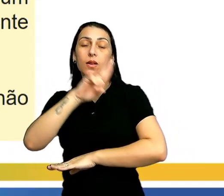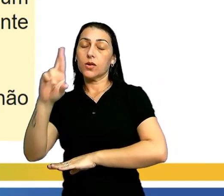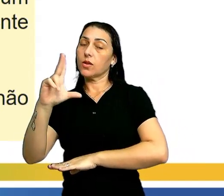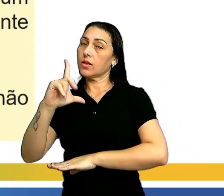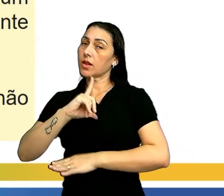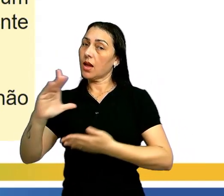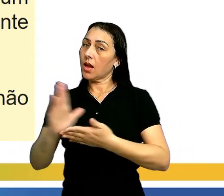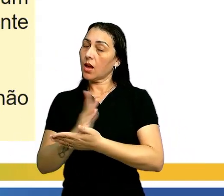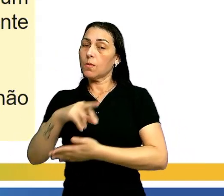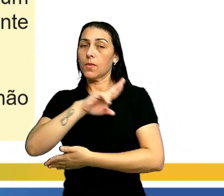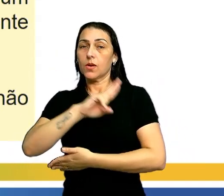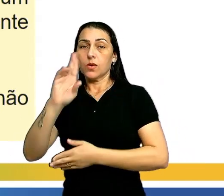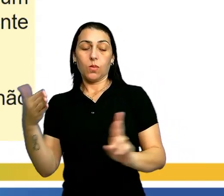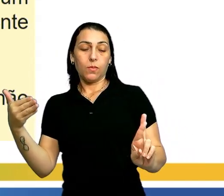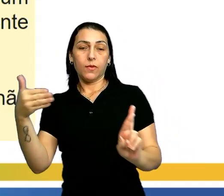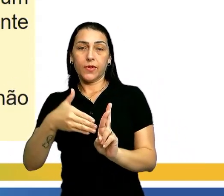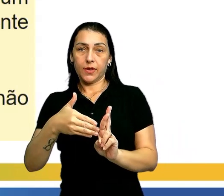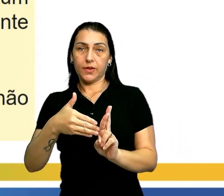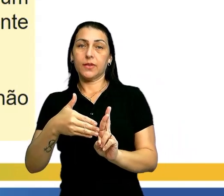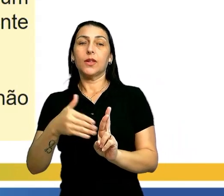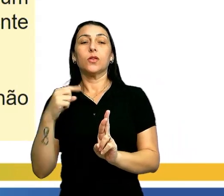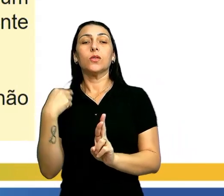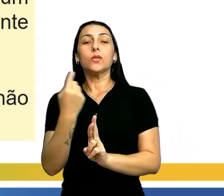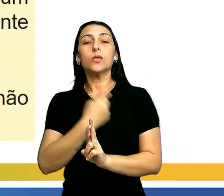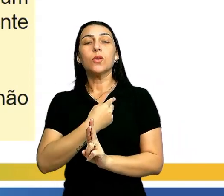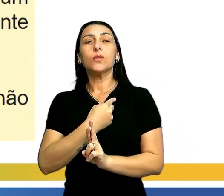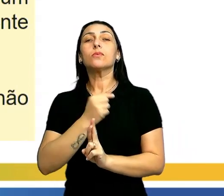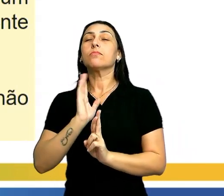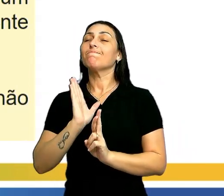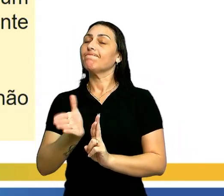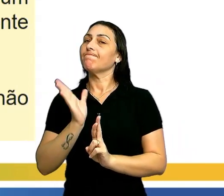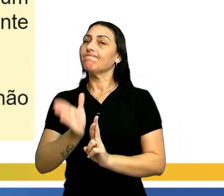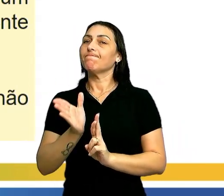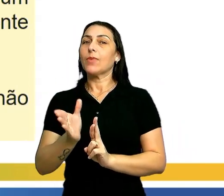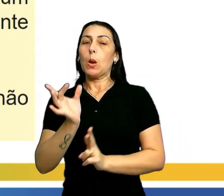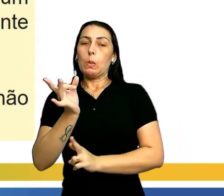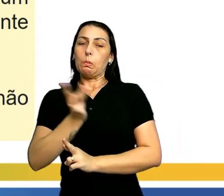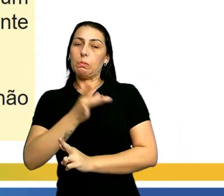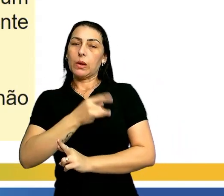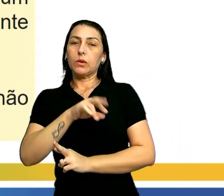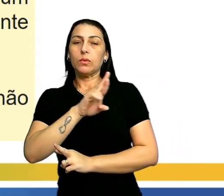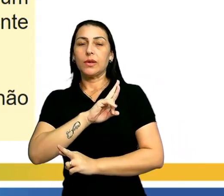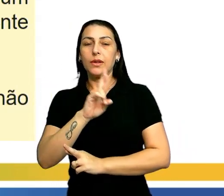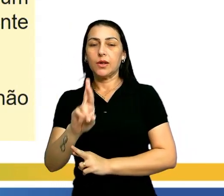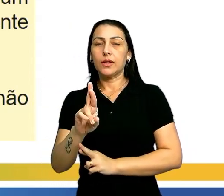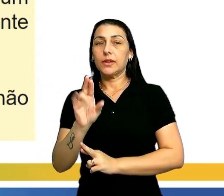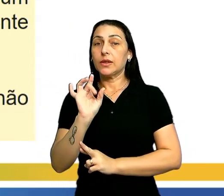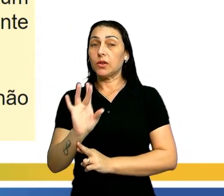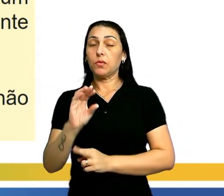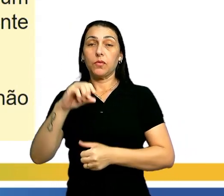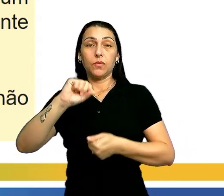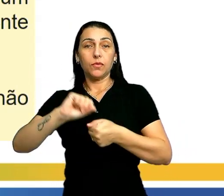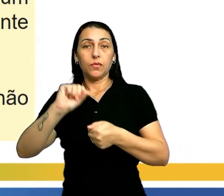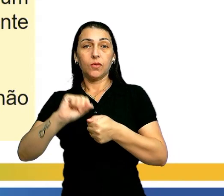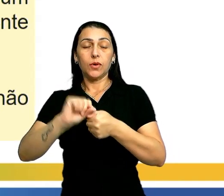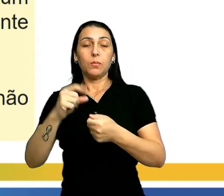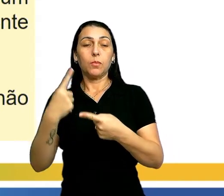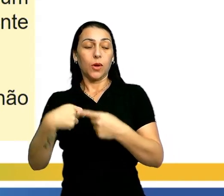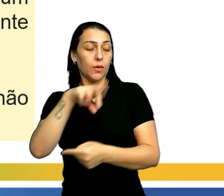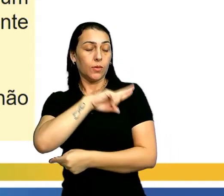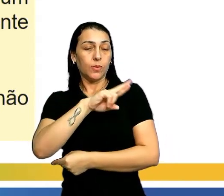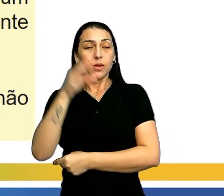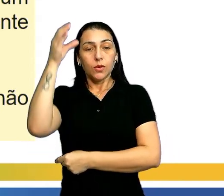alguma religião como referência. Então, aquele que age por medo de uma religião, ele não age pelo dever